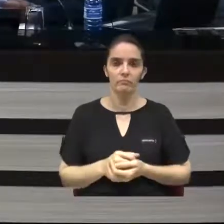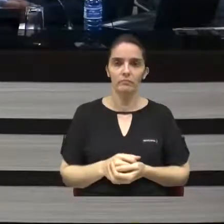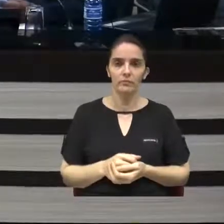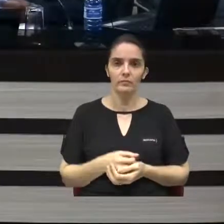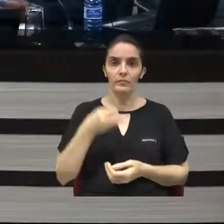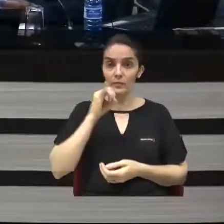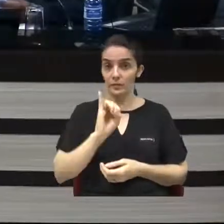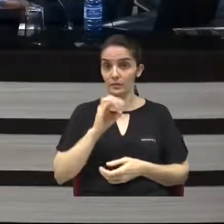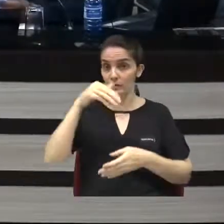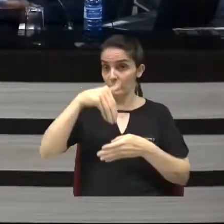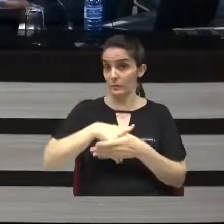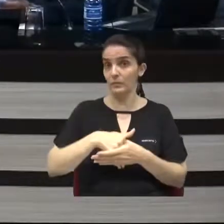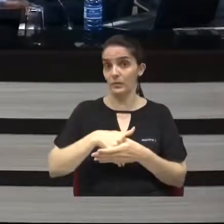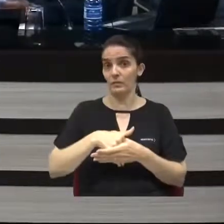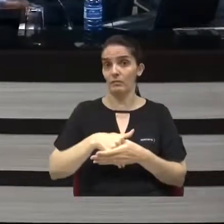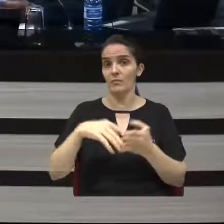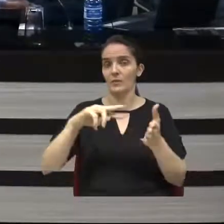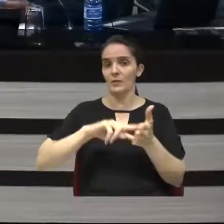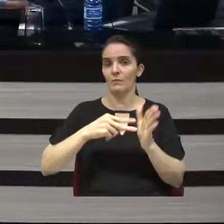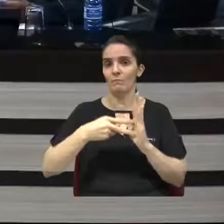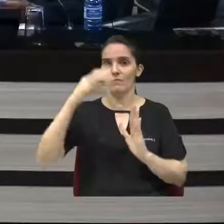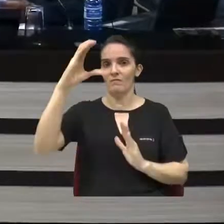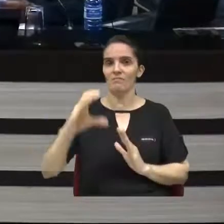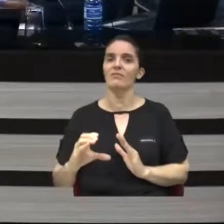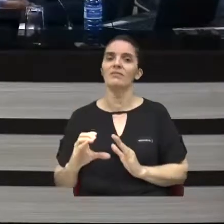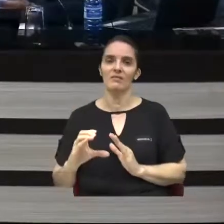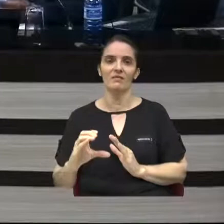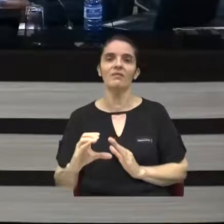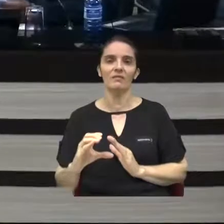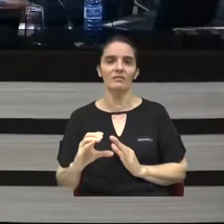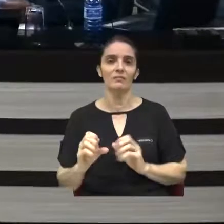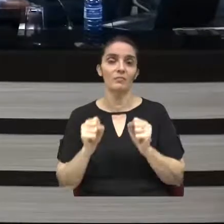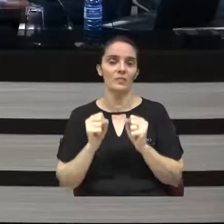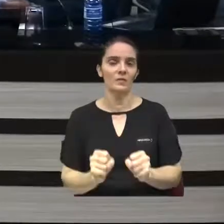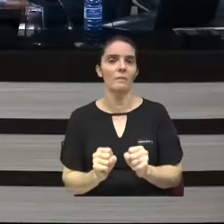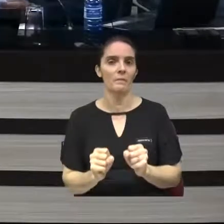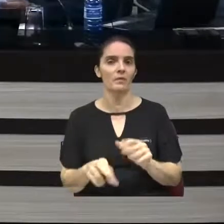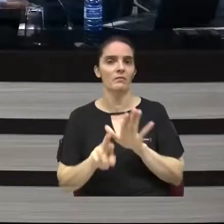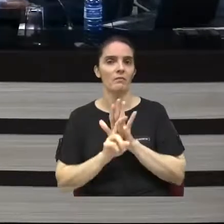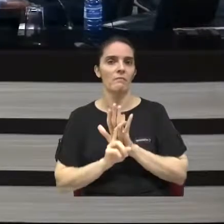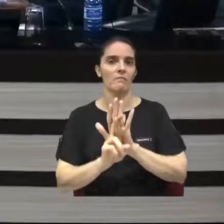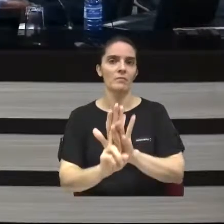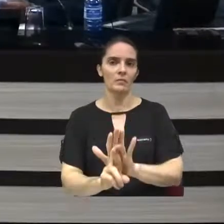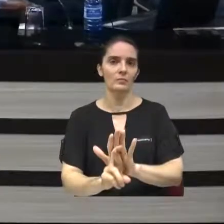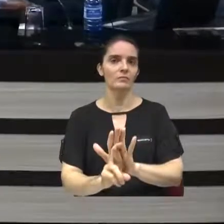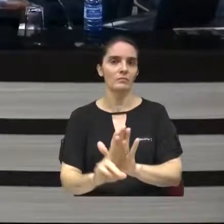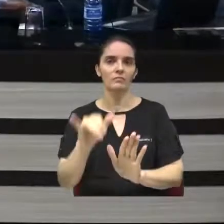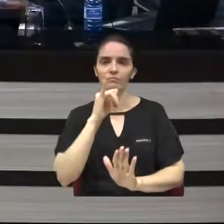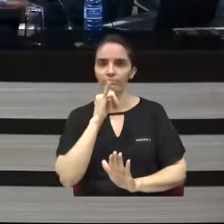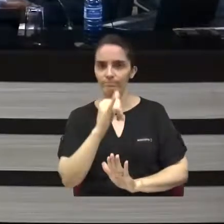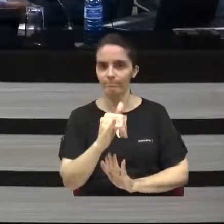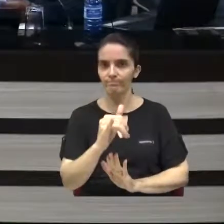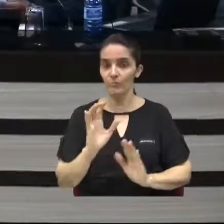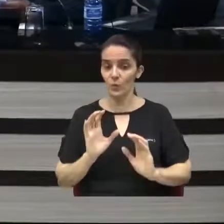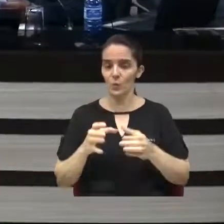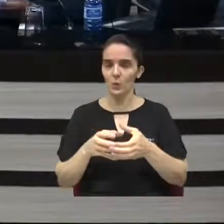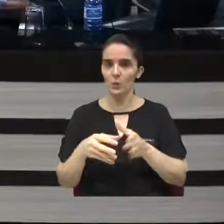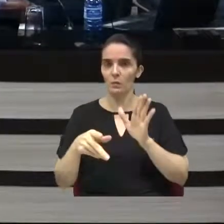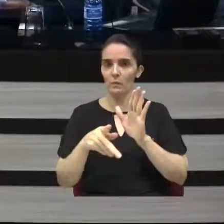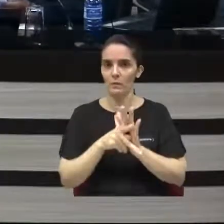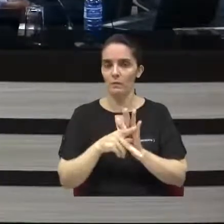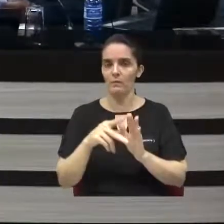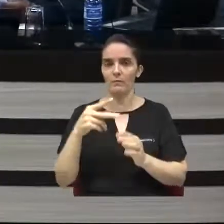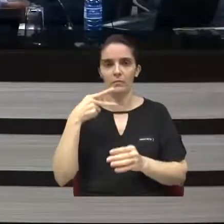sendo eleitor, é um cidadão ou uma cidadã com capacidade para representar denunciados integrantes do Poder